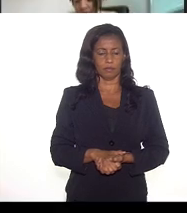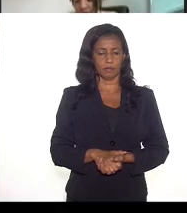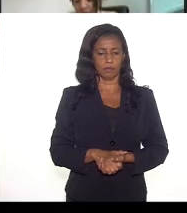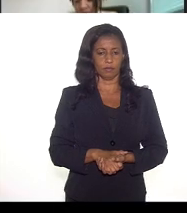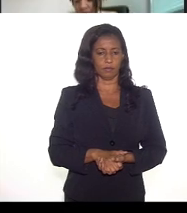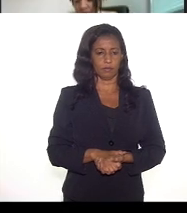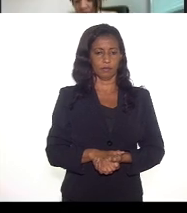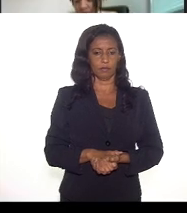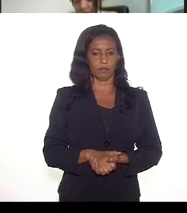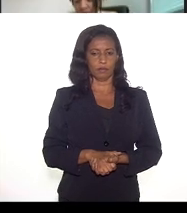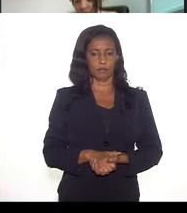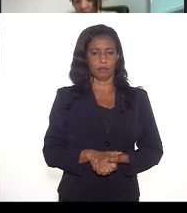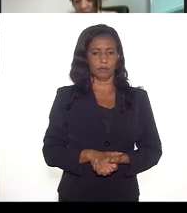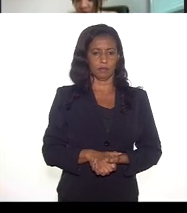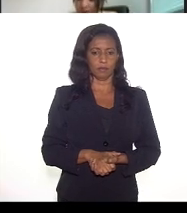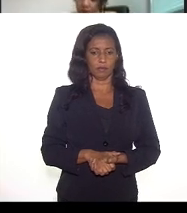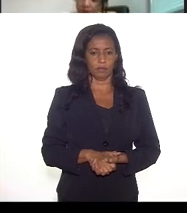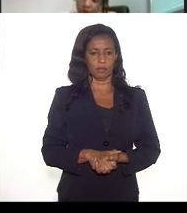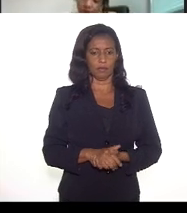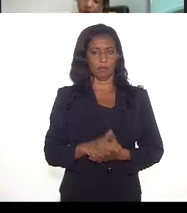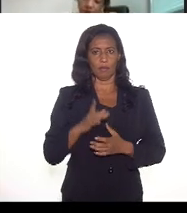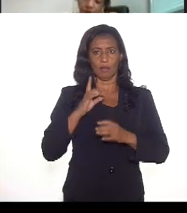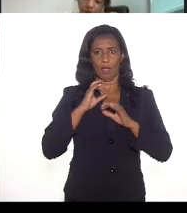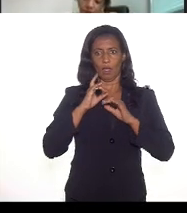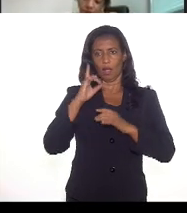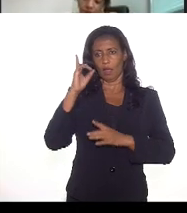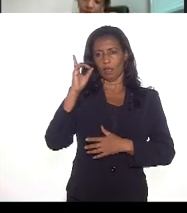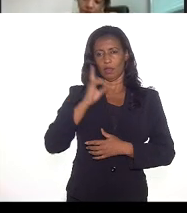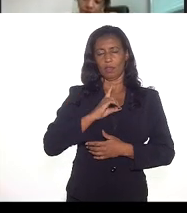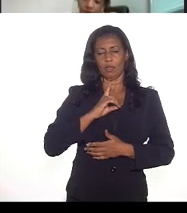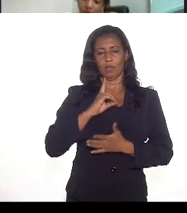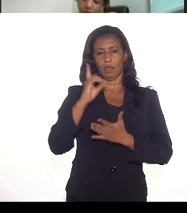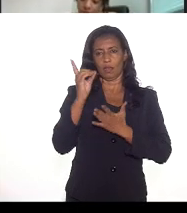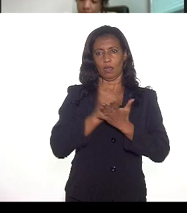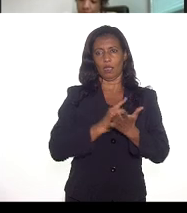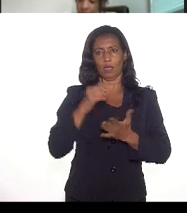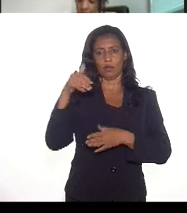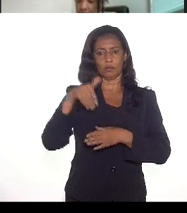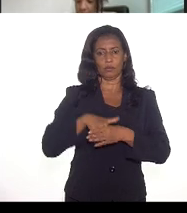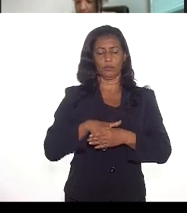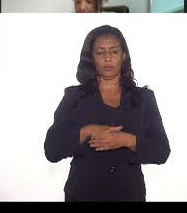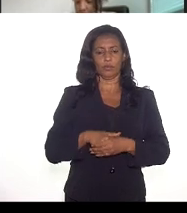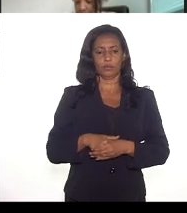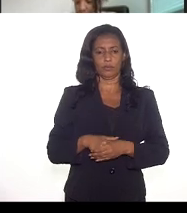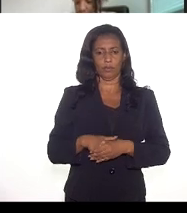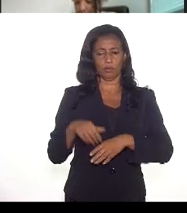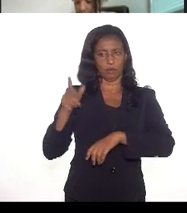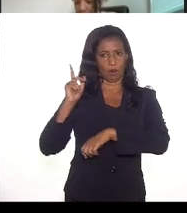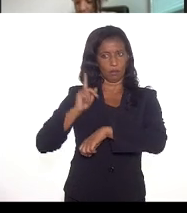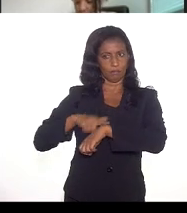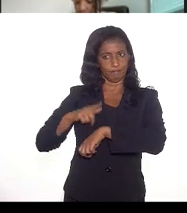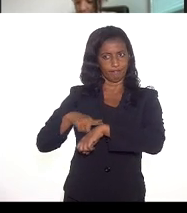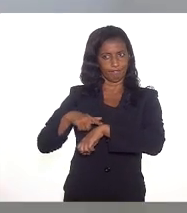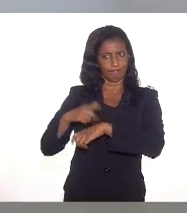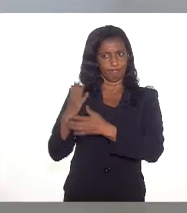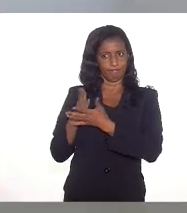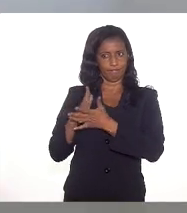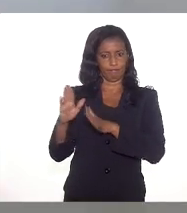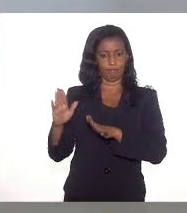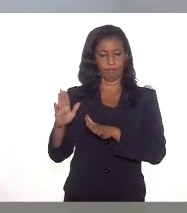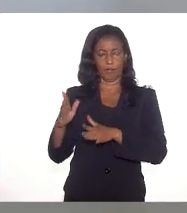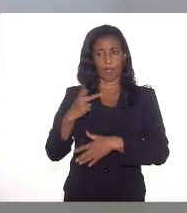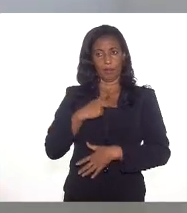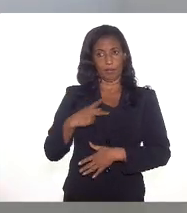de voto, presidente. Declaração de voto. A presidência, esgotado o tempo regulamentar, a presidência chama